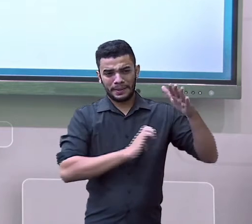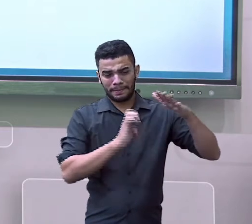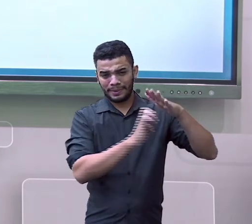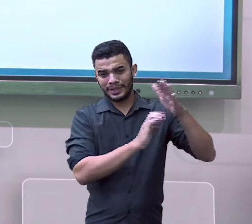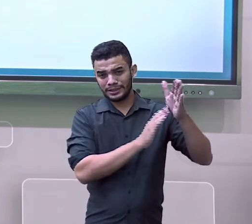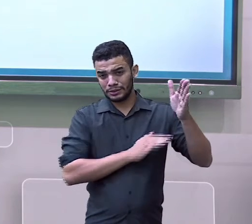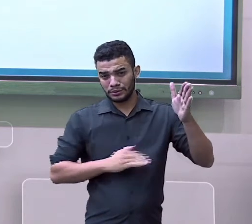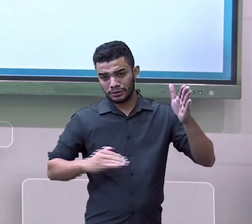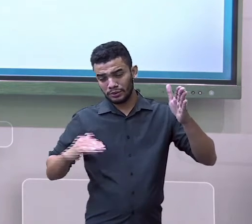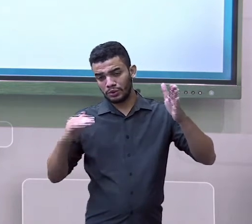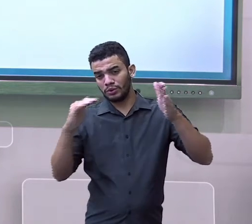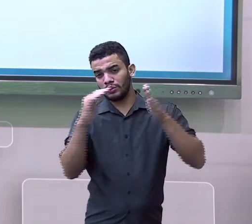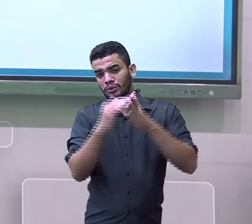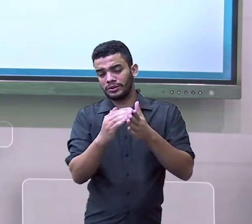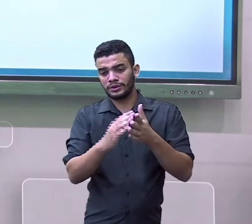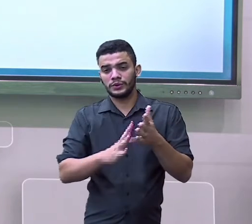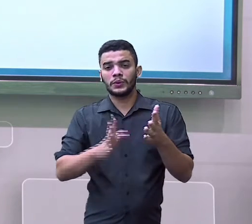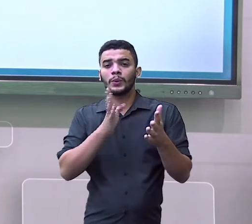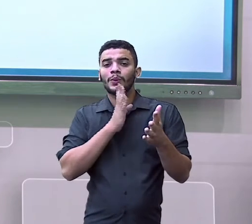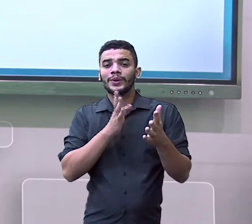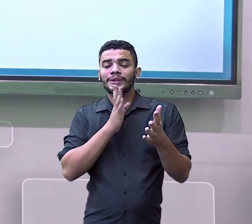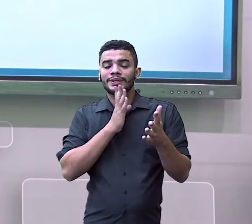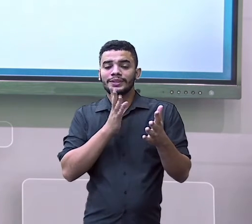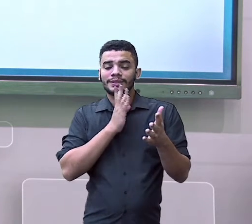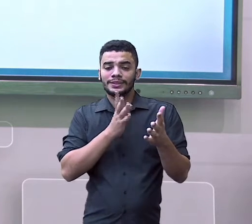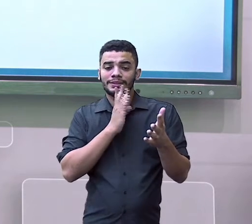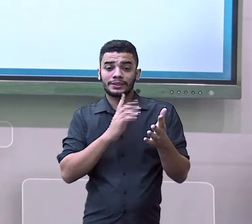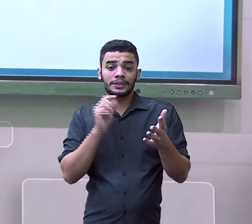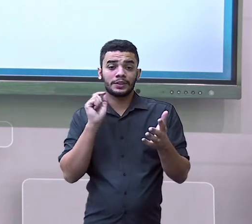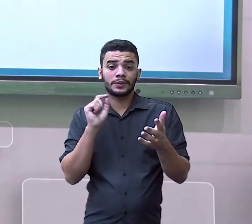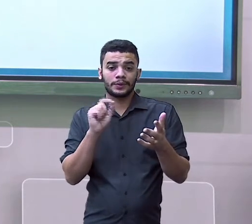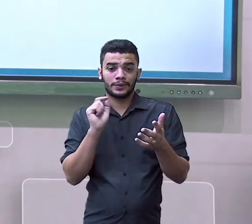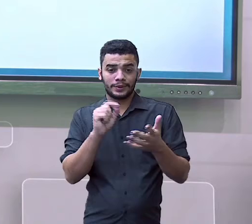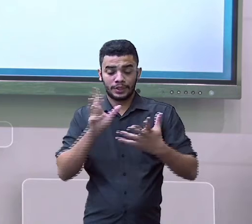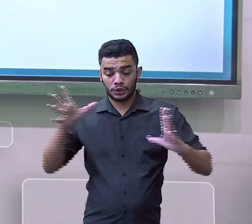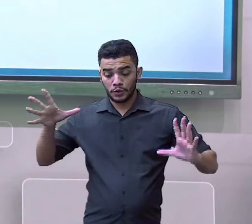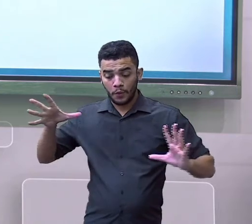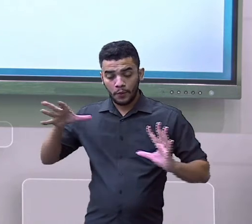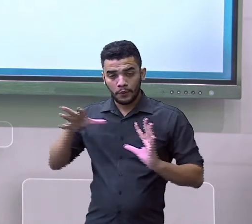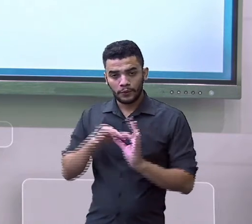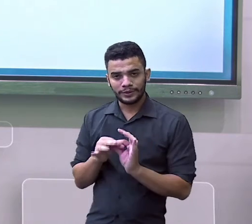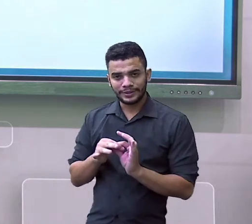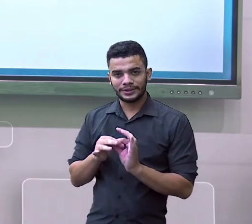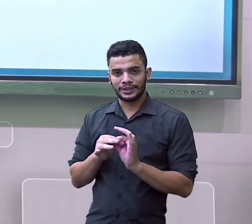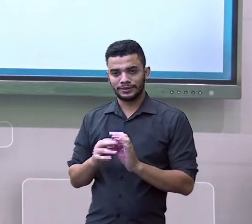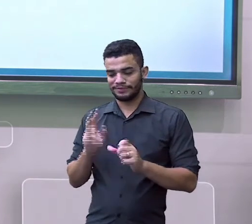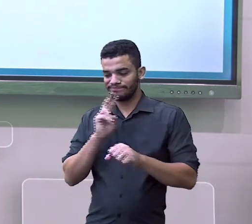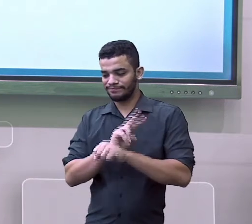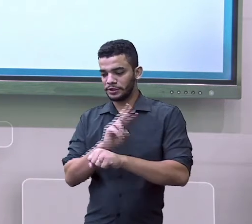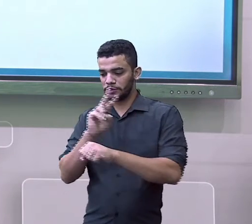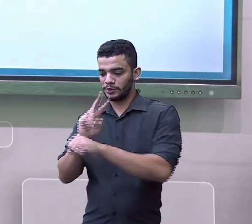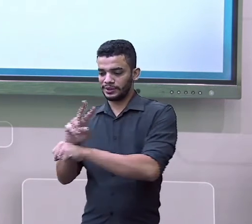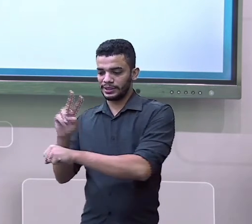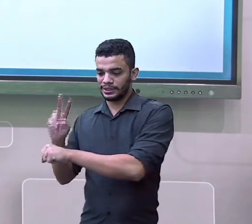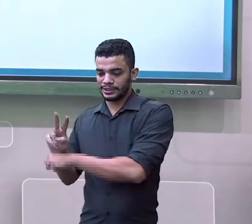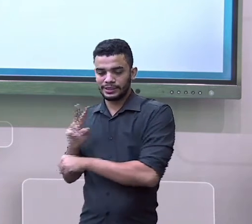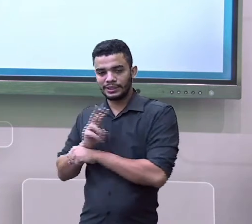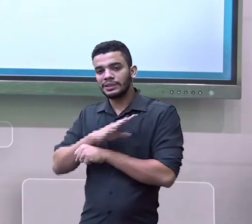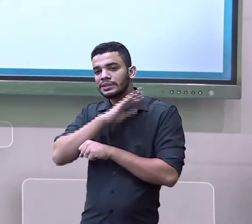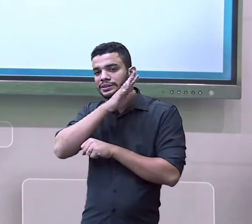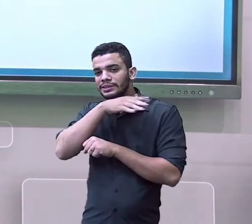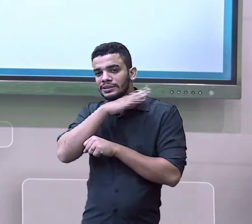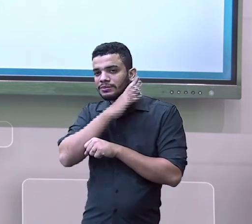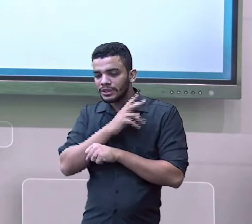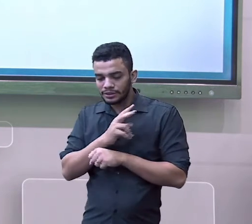do meio ambiente, todos os patamares de interesse em preservar o meio ambiente, para que